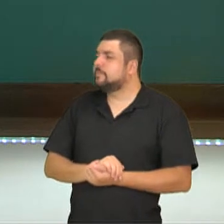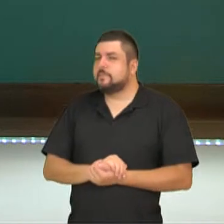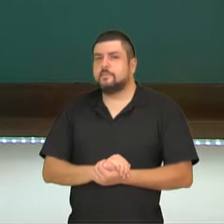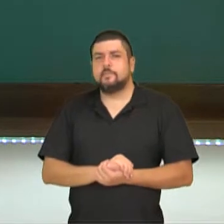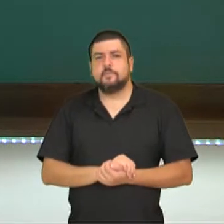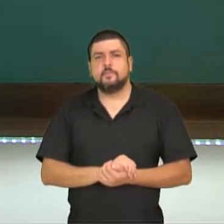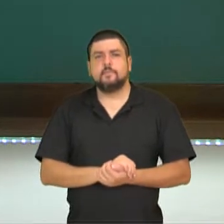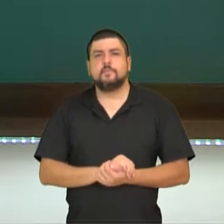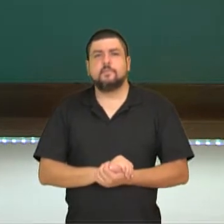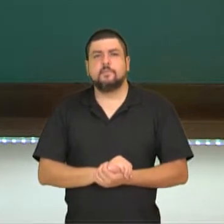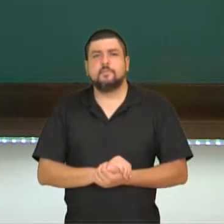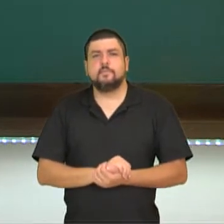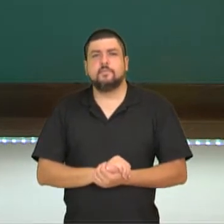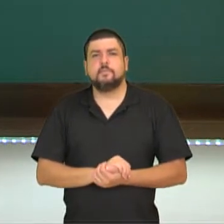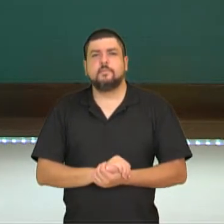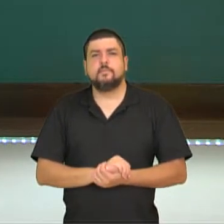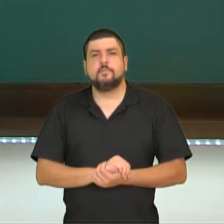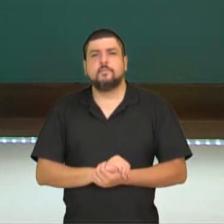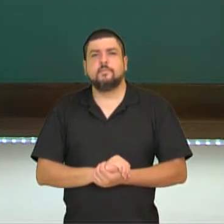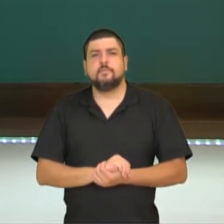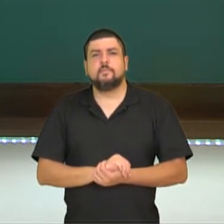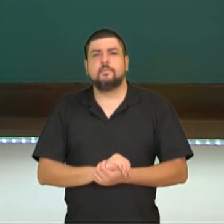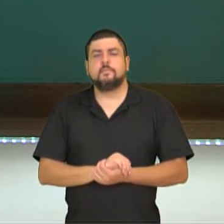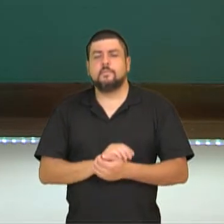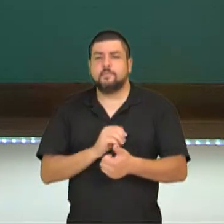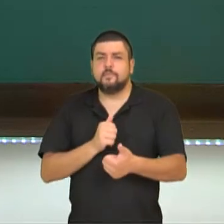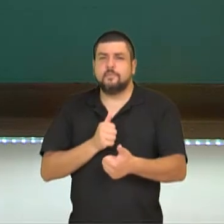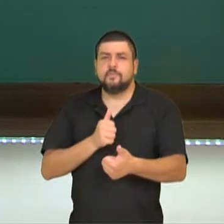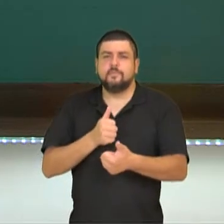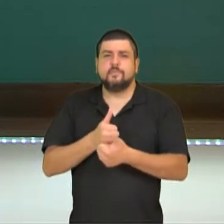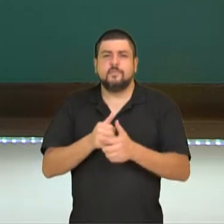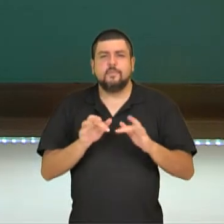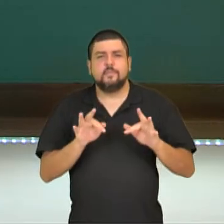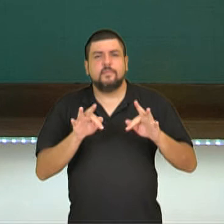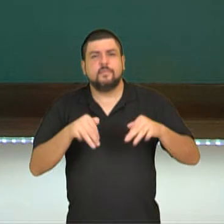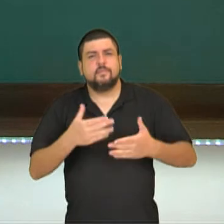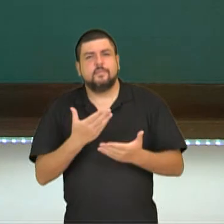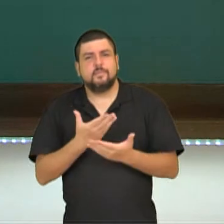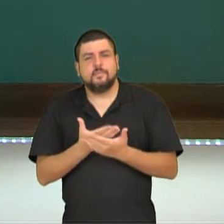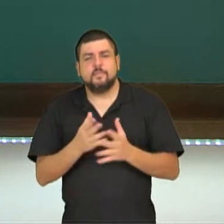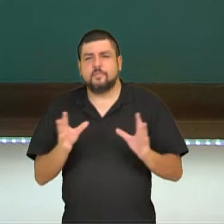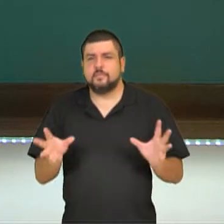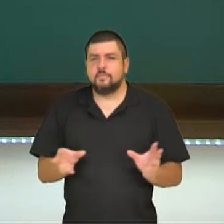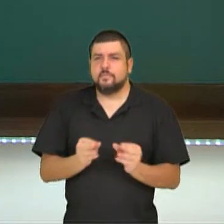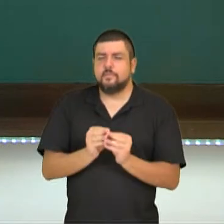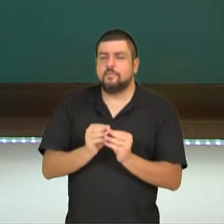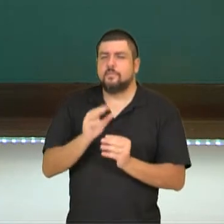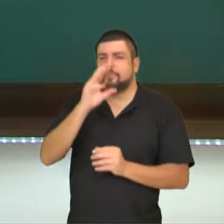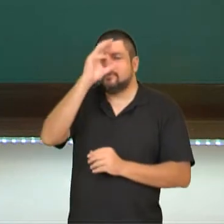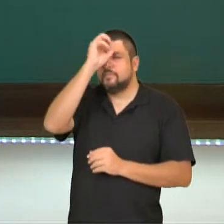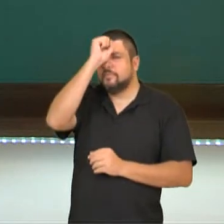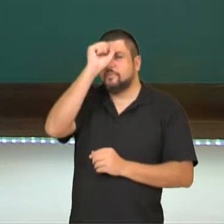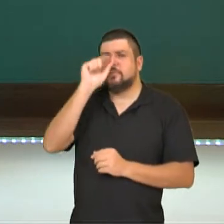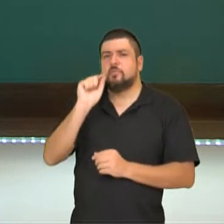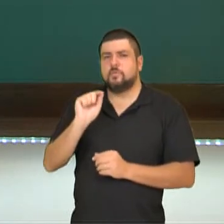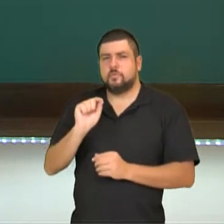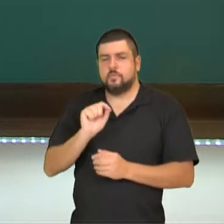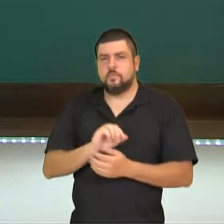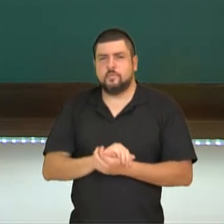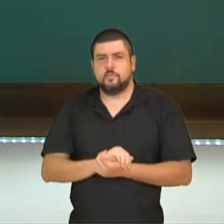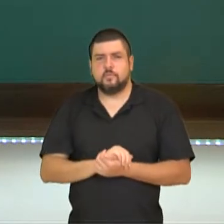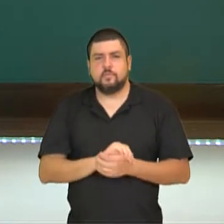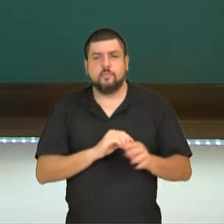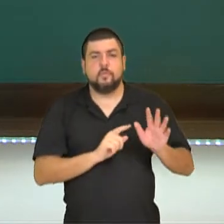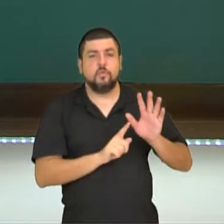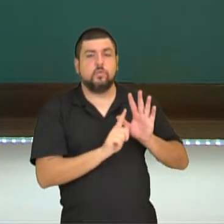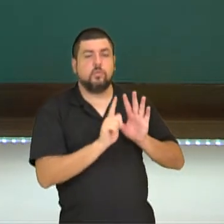a seguir. Aí terminamos nossa classe. O que aprendemos hoje? O que nós aprendemos? Gênero textual,